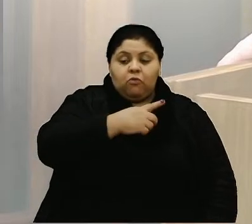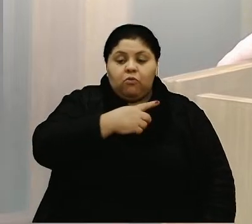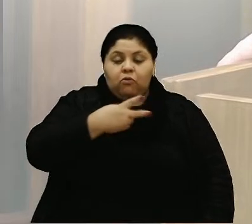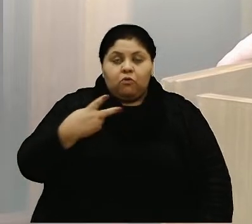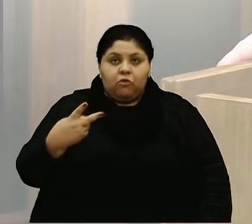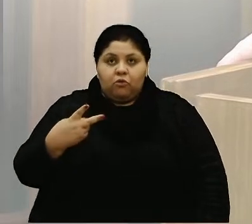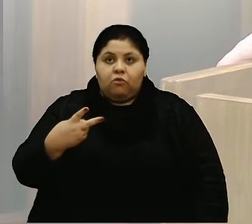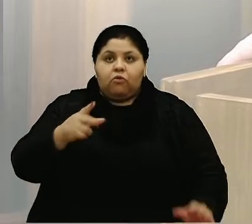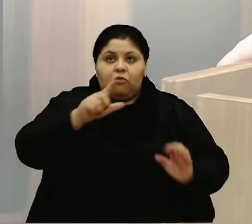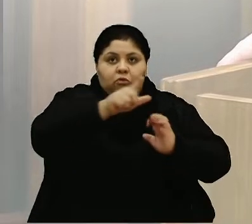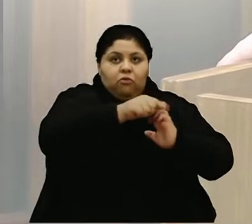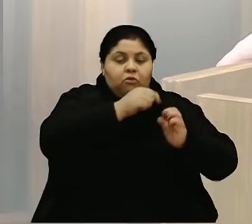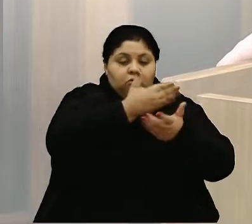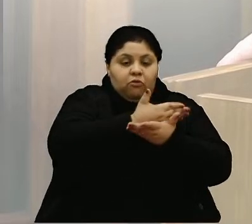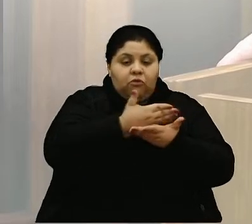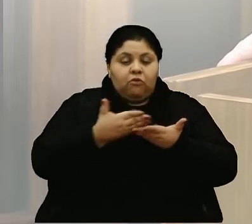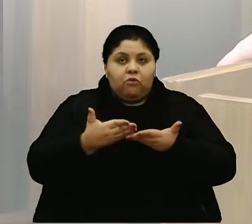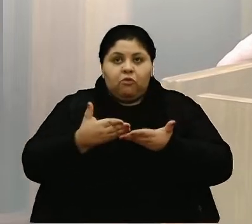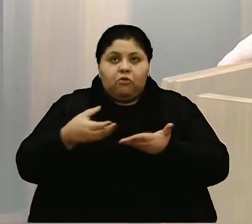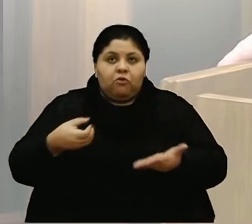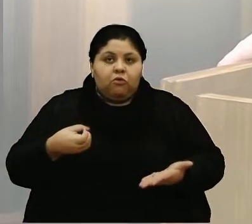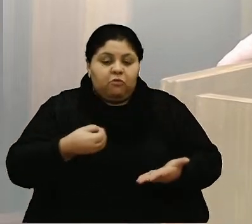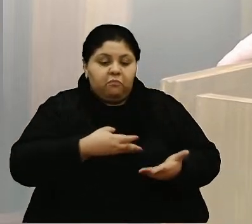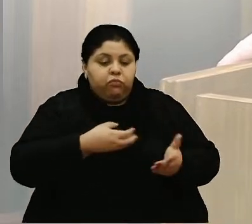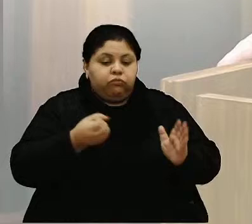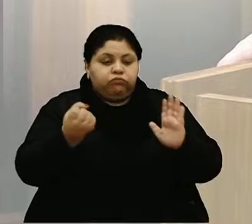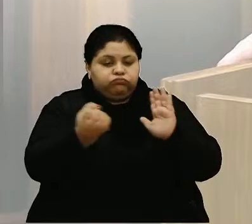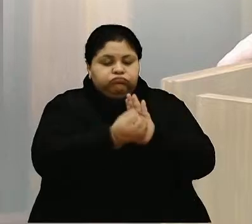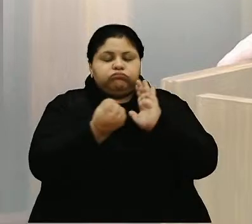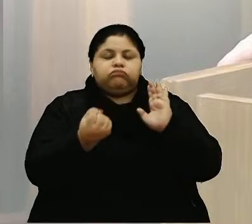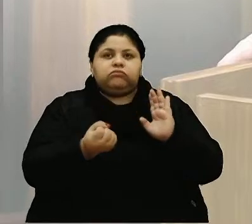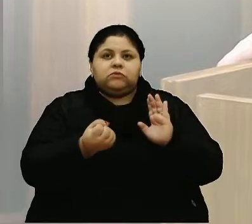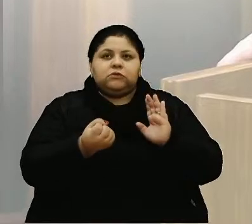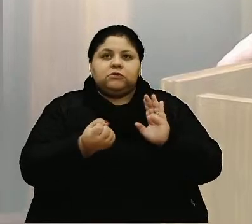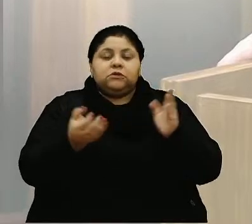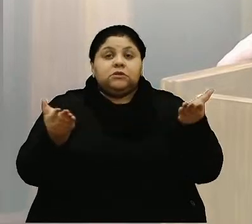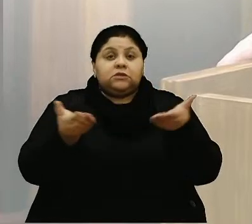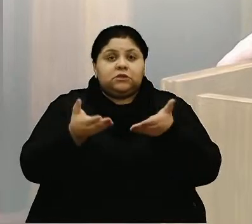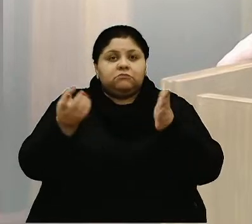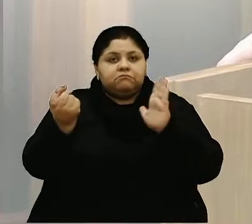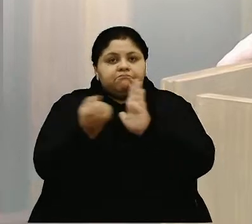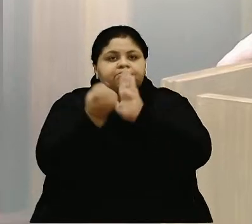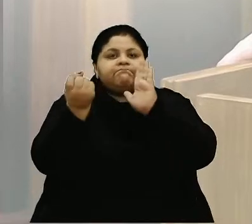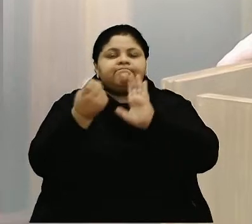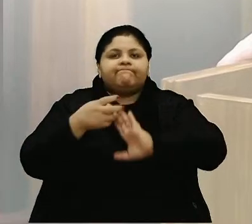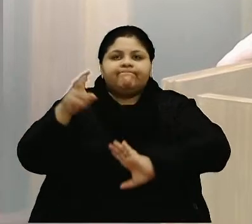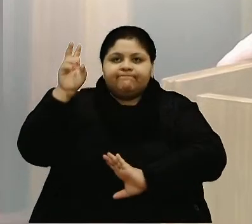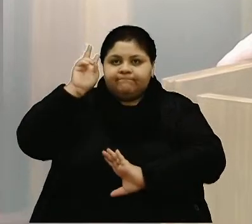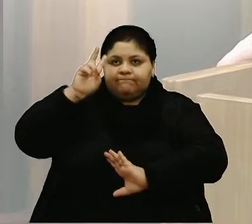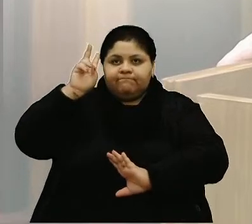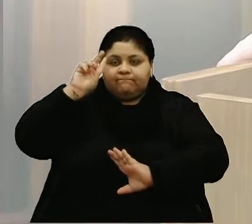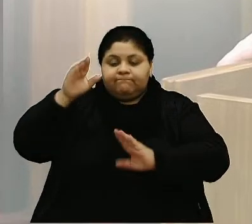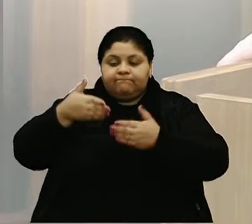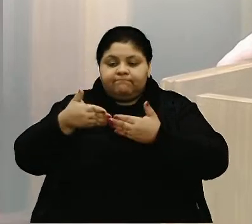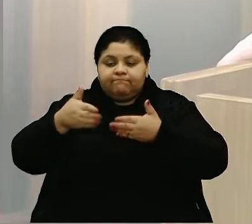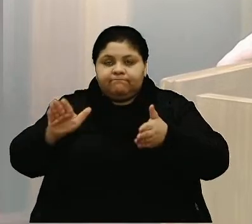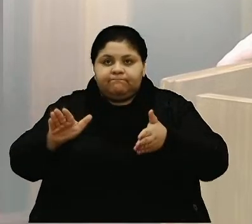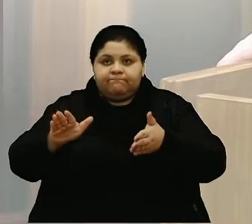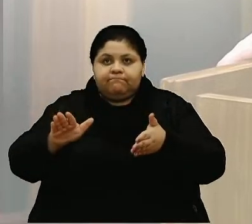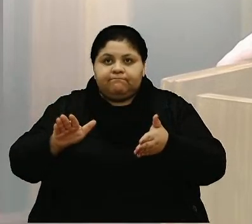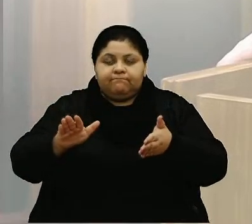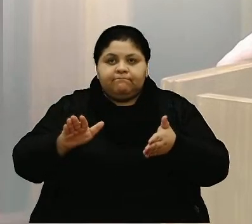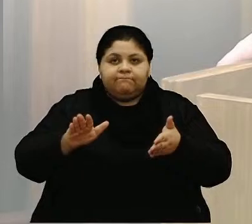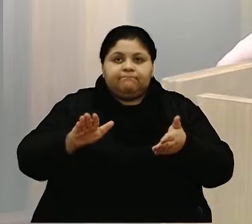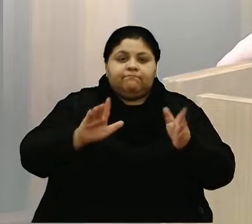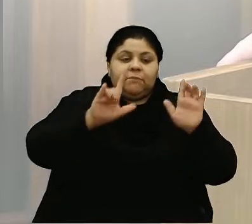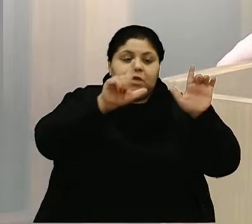TerraSol iniciou uma nova fase que ficará marcada, e já está marcada na história, com a abertura de uma filial